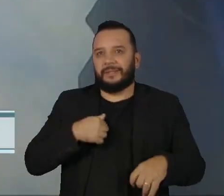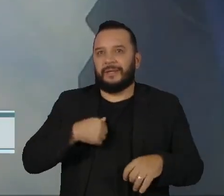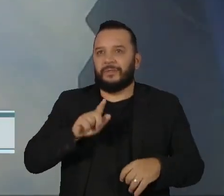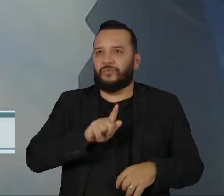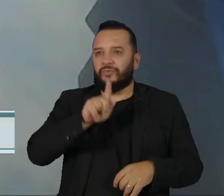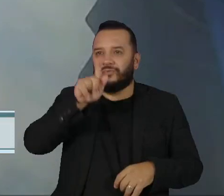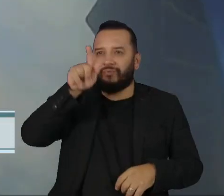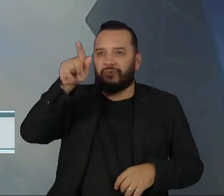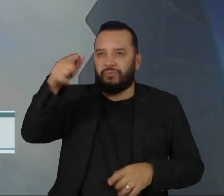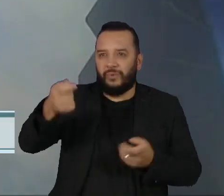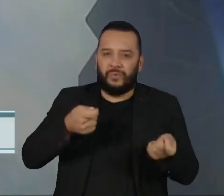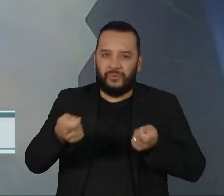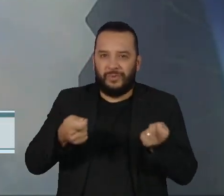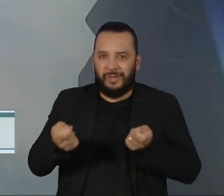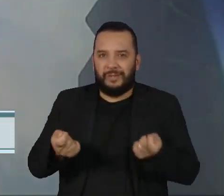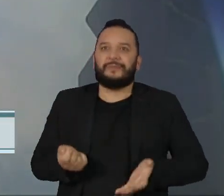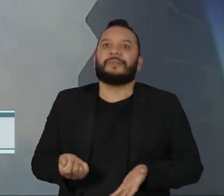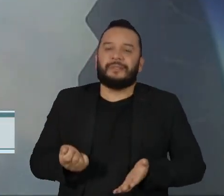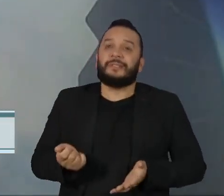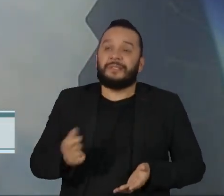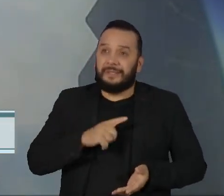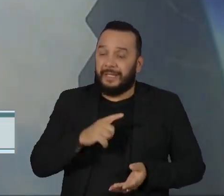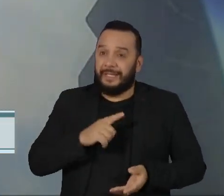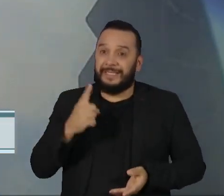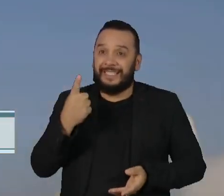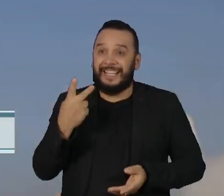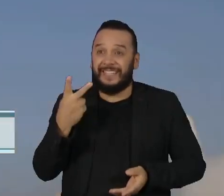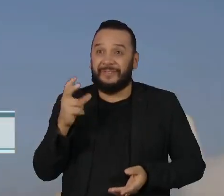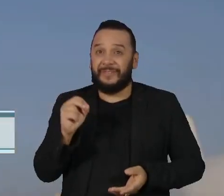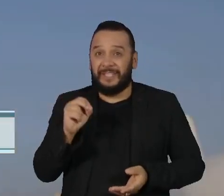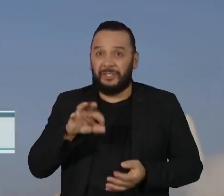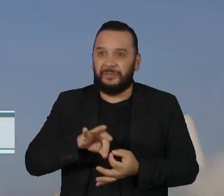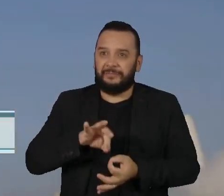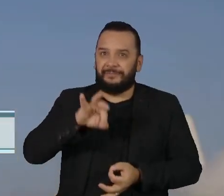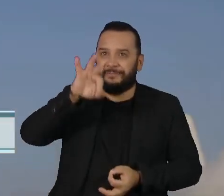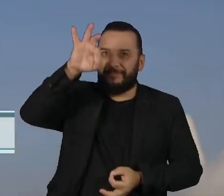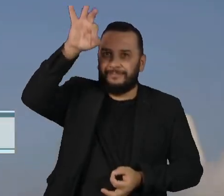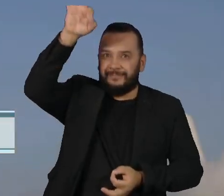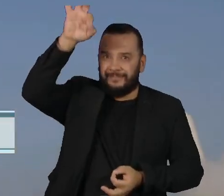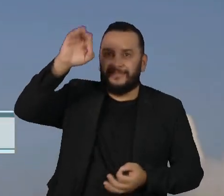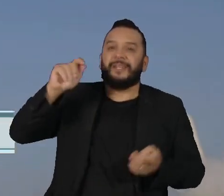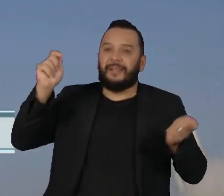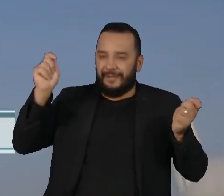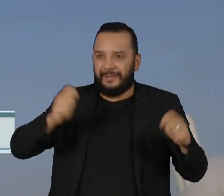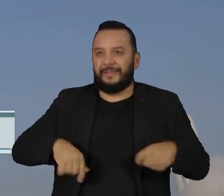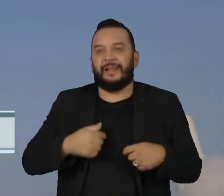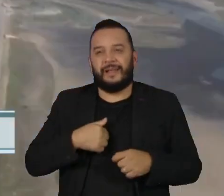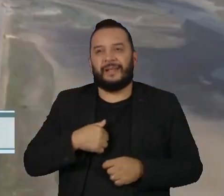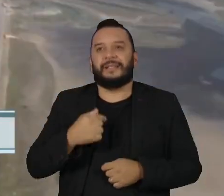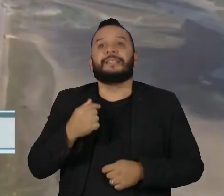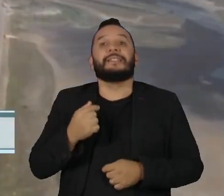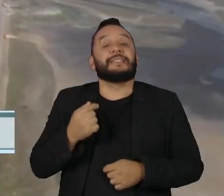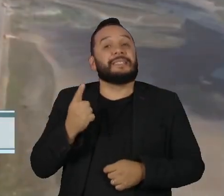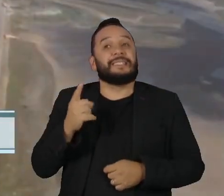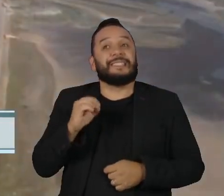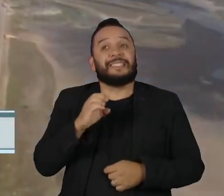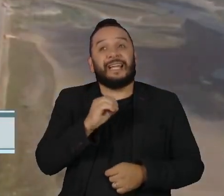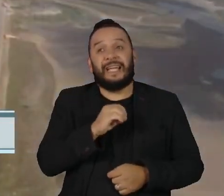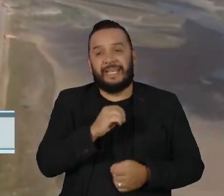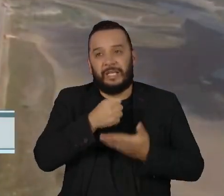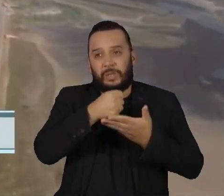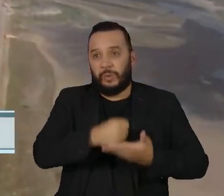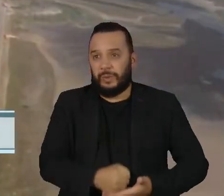controlado. A Starship tem 120 metros de altura e pode levar mais de 100 toneladas. Além